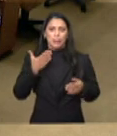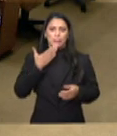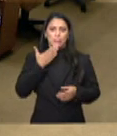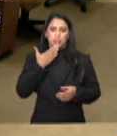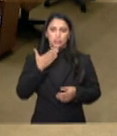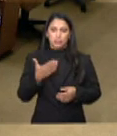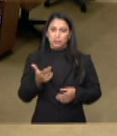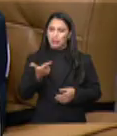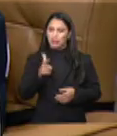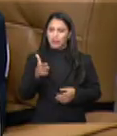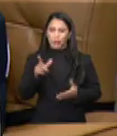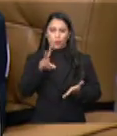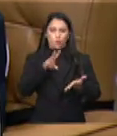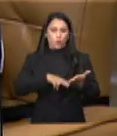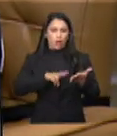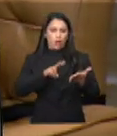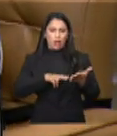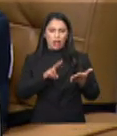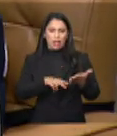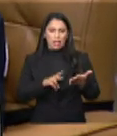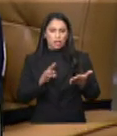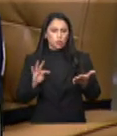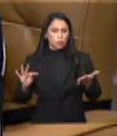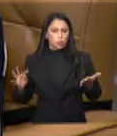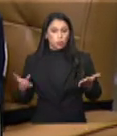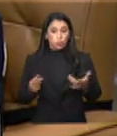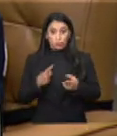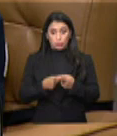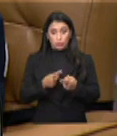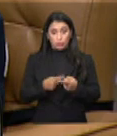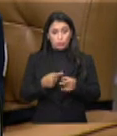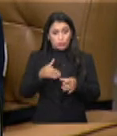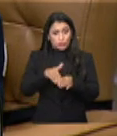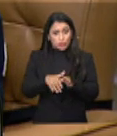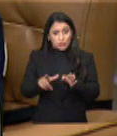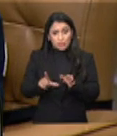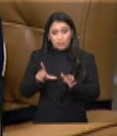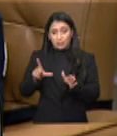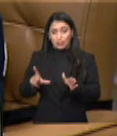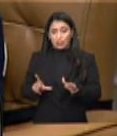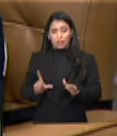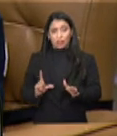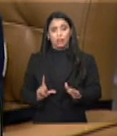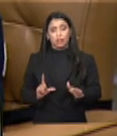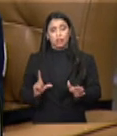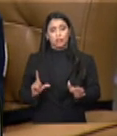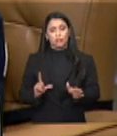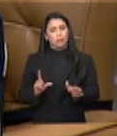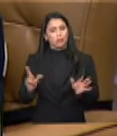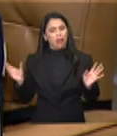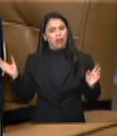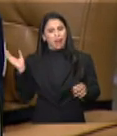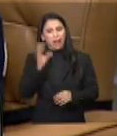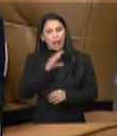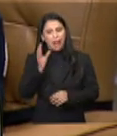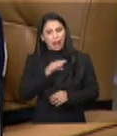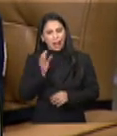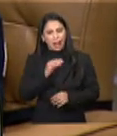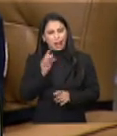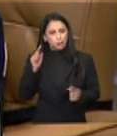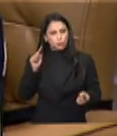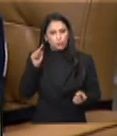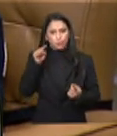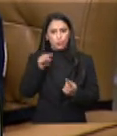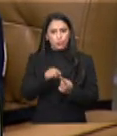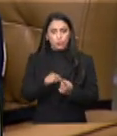licença para não lê-lo, até porque os votos... O ministro tem pele clara, cabelos grisalhos, é levemente calvo na parte superior,